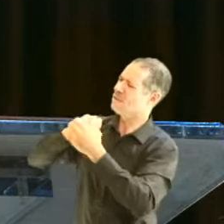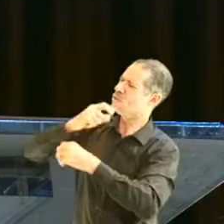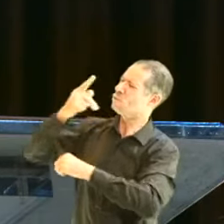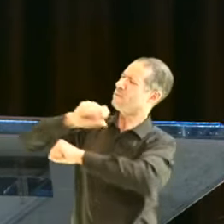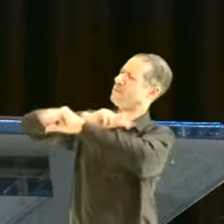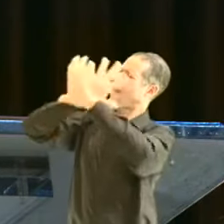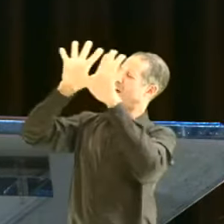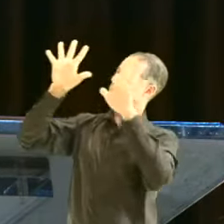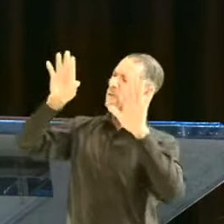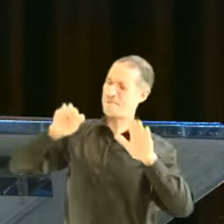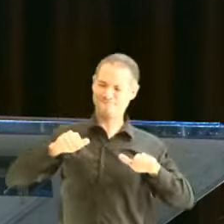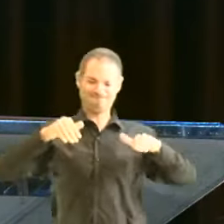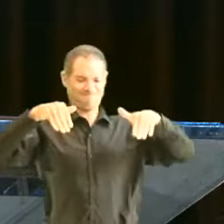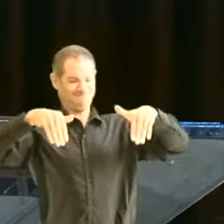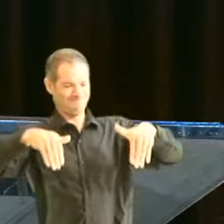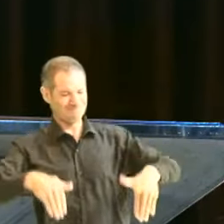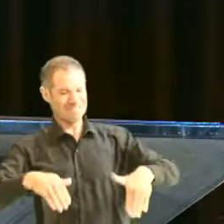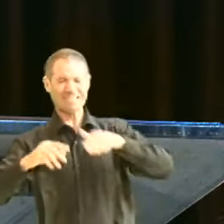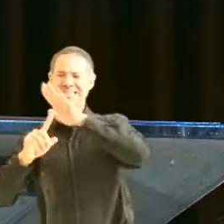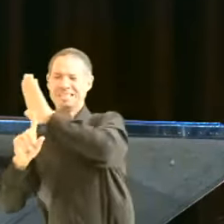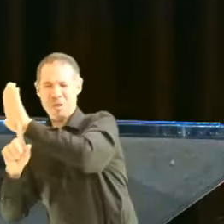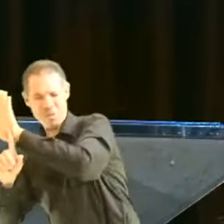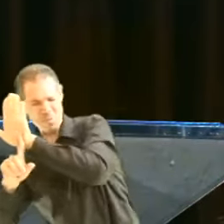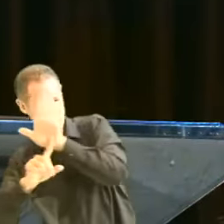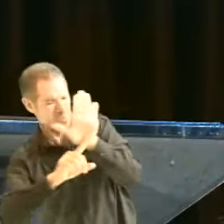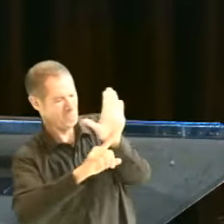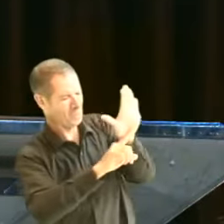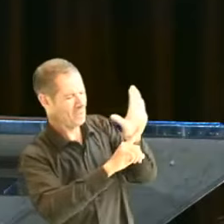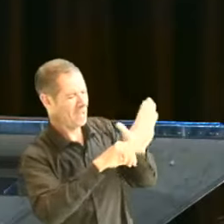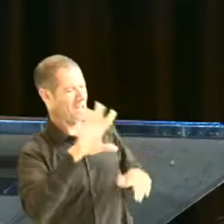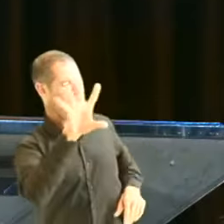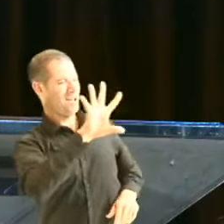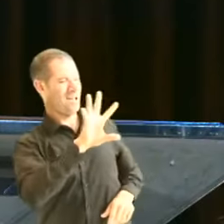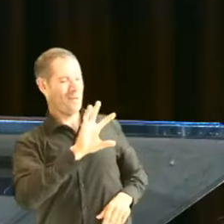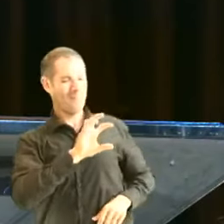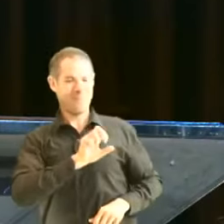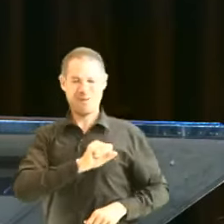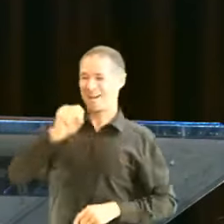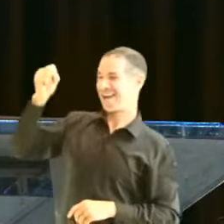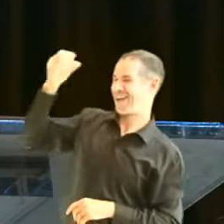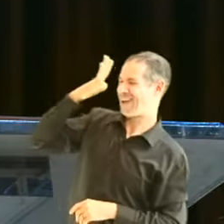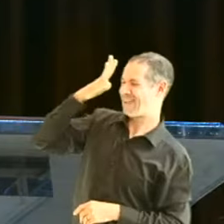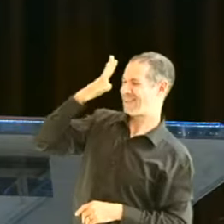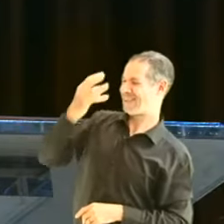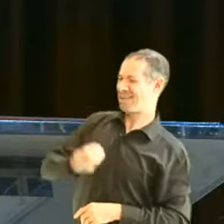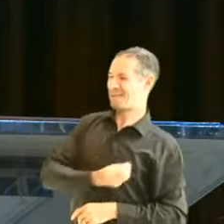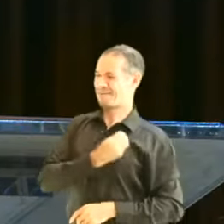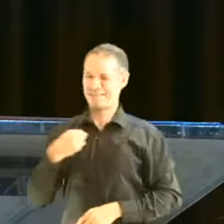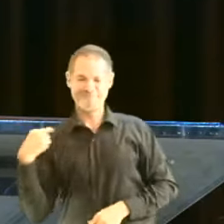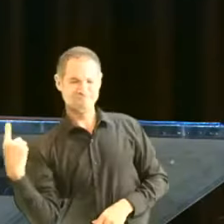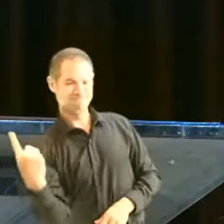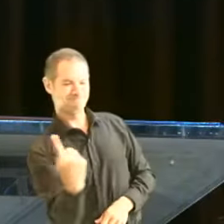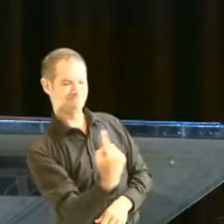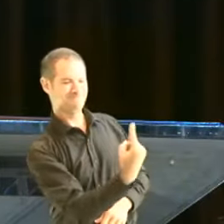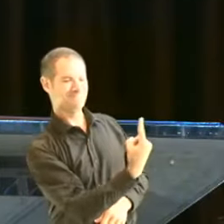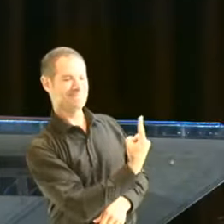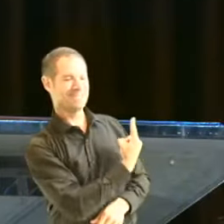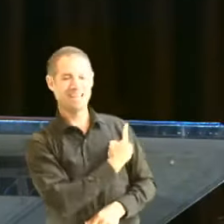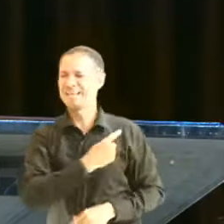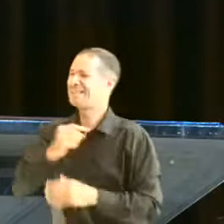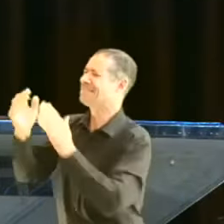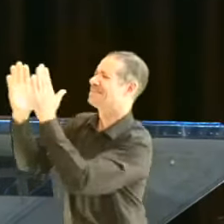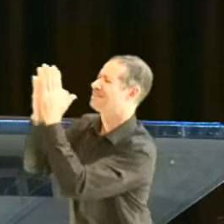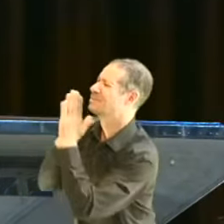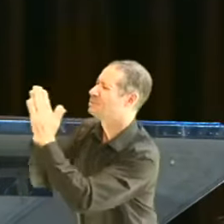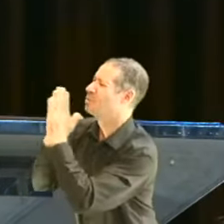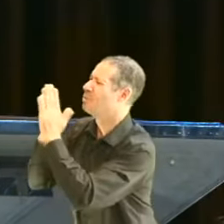tua majestade, mas semeada em amor e graça na vida deles. Escuta, Deus,